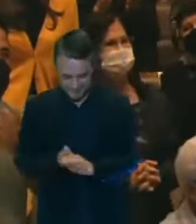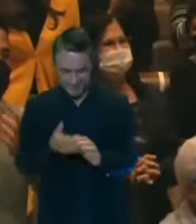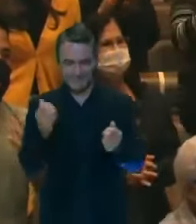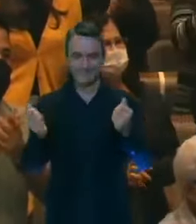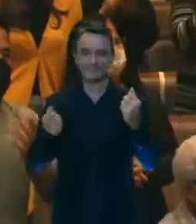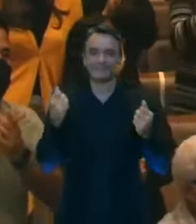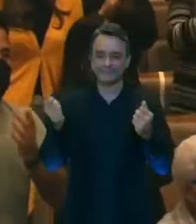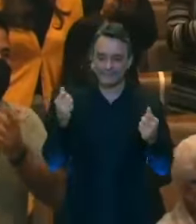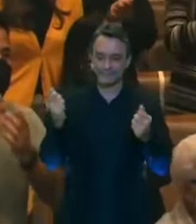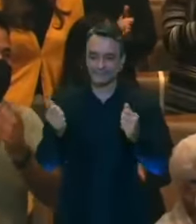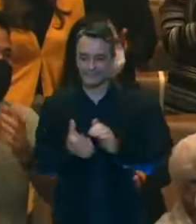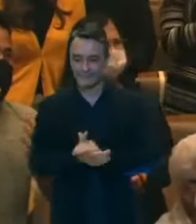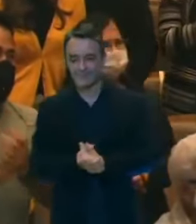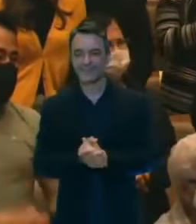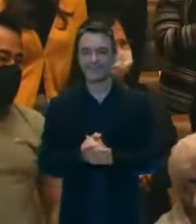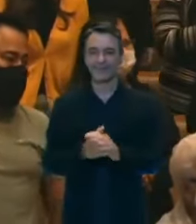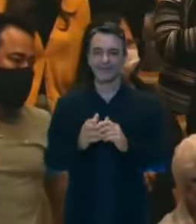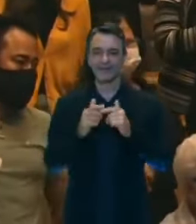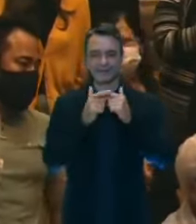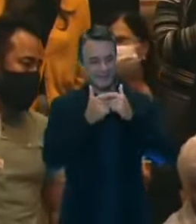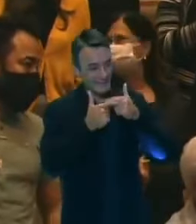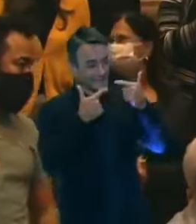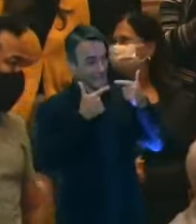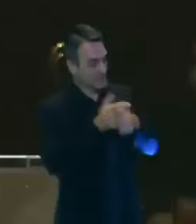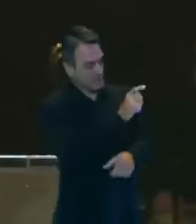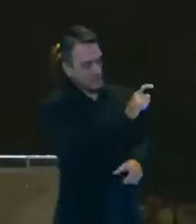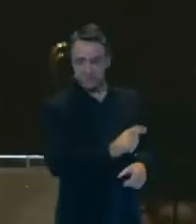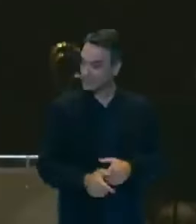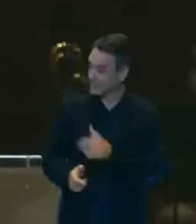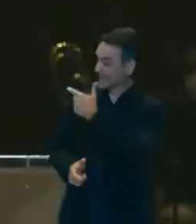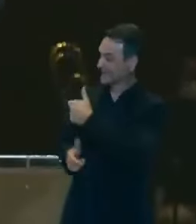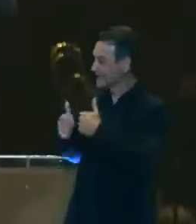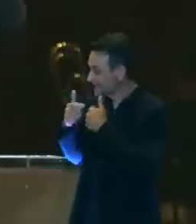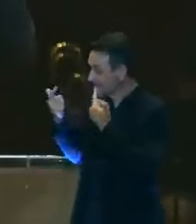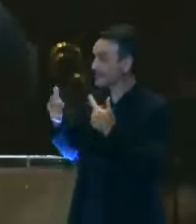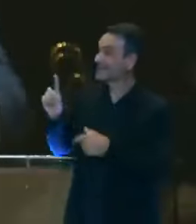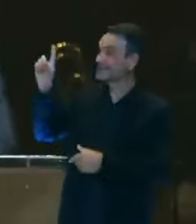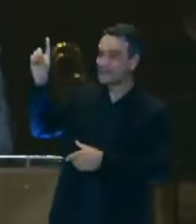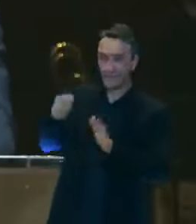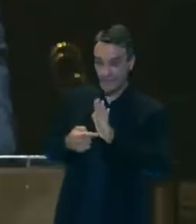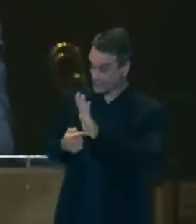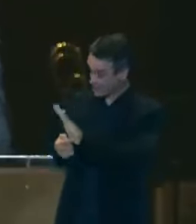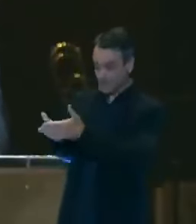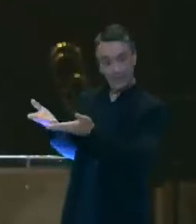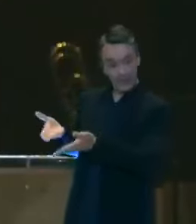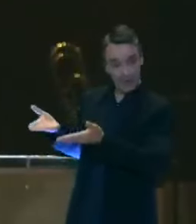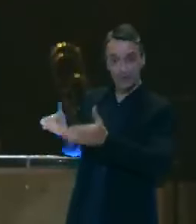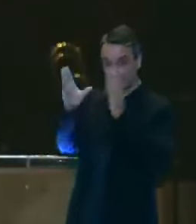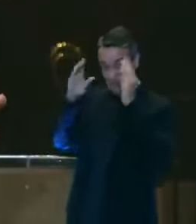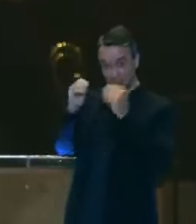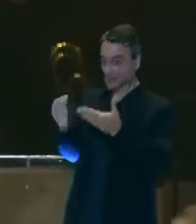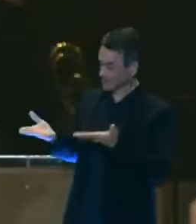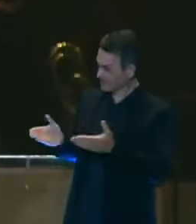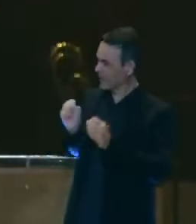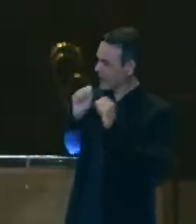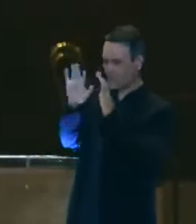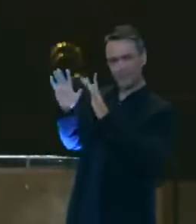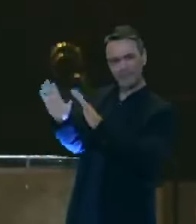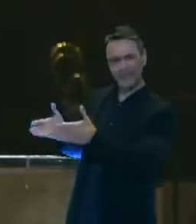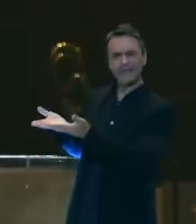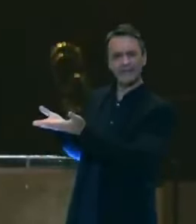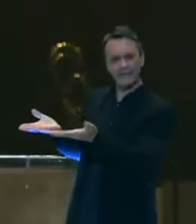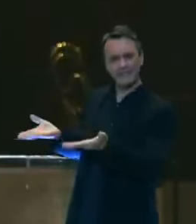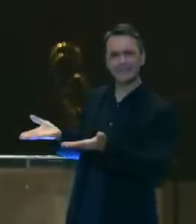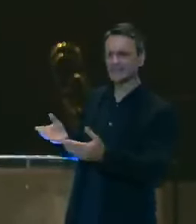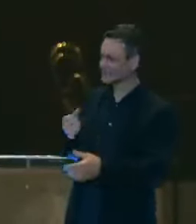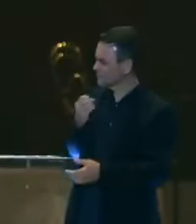Aleluia. Dá um sorriso aí para quem está do lado. Diga: Deus vai se revelar a você. Você é uma bênção. Que bom